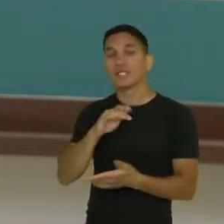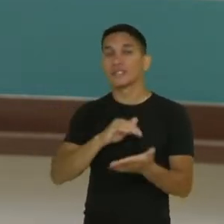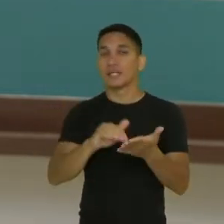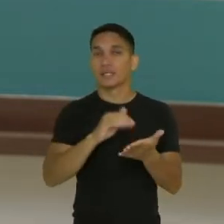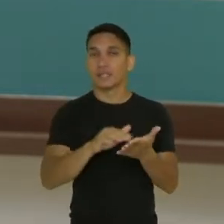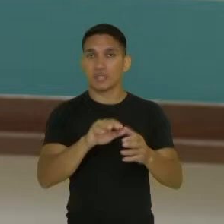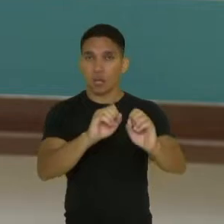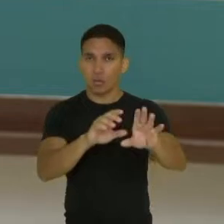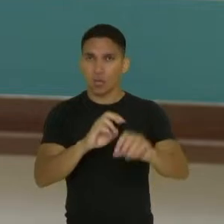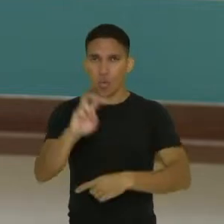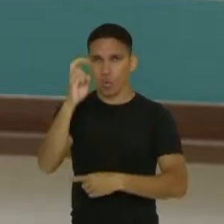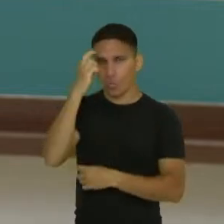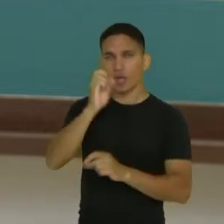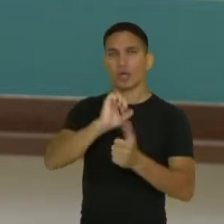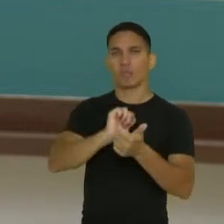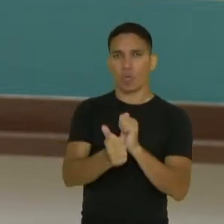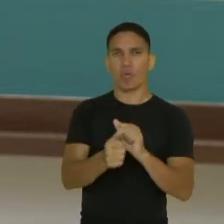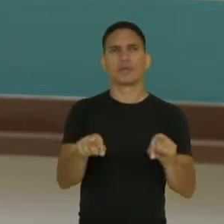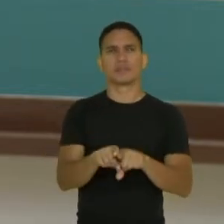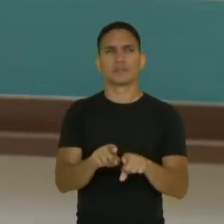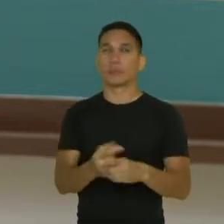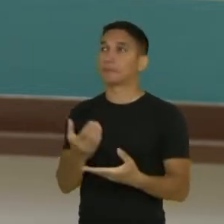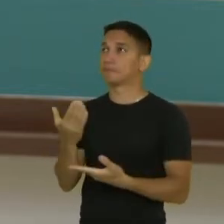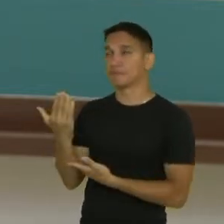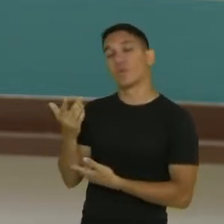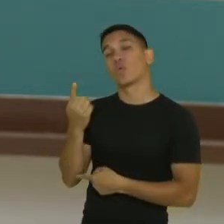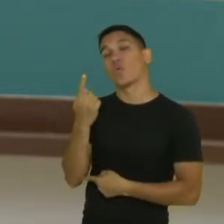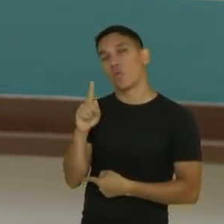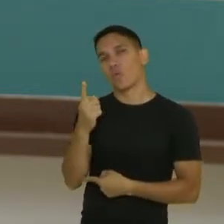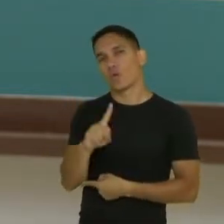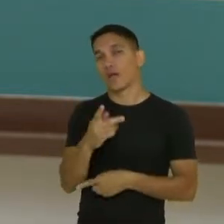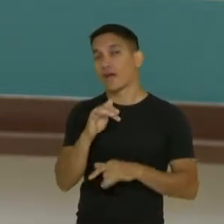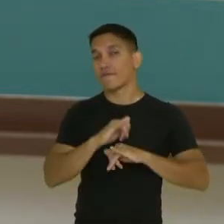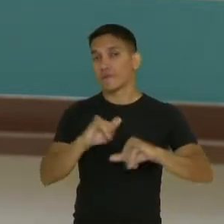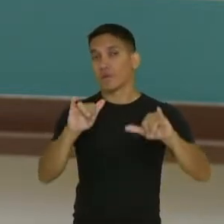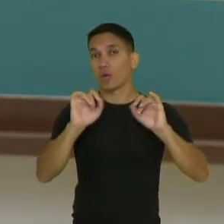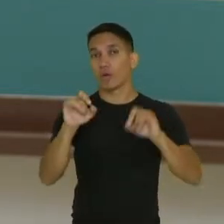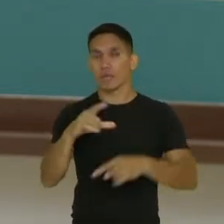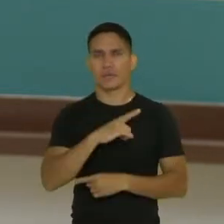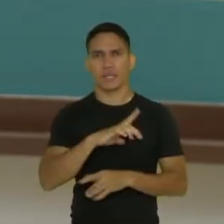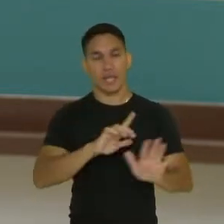e Esporte de Goiás, SEDUC, informou que cumpre a Lei número